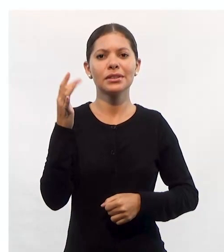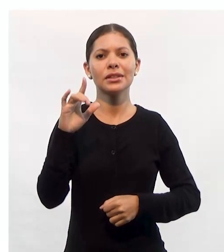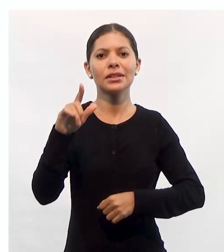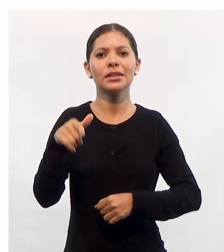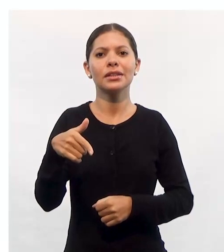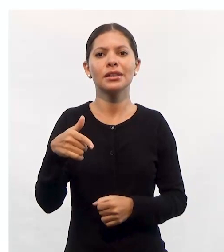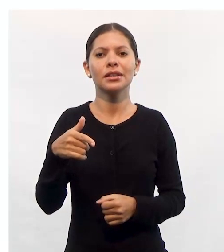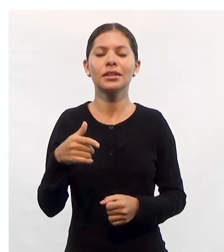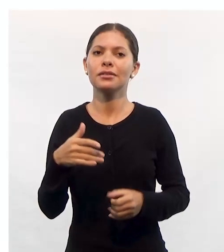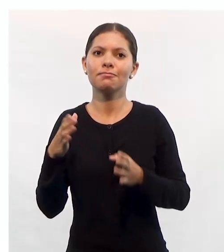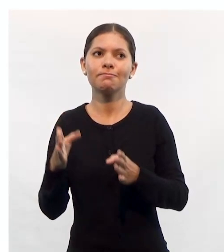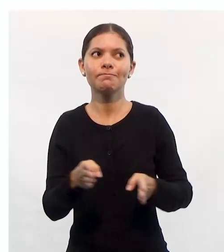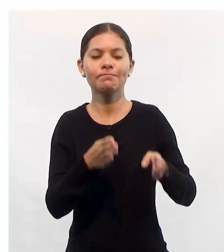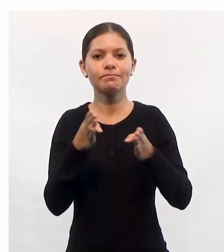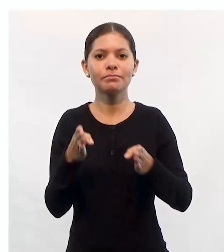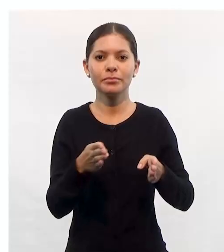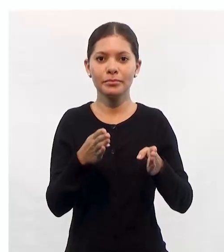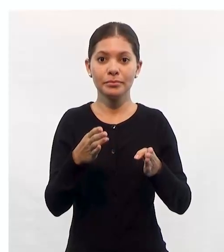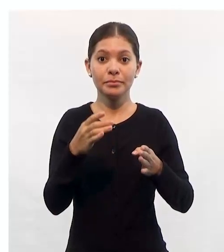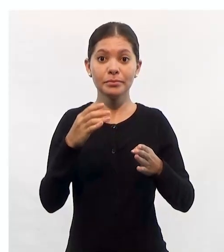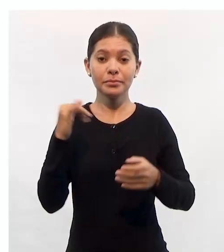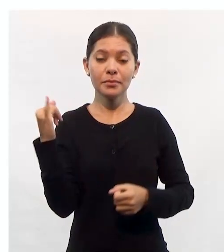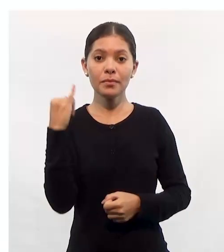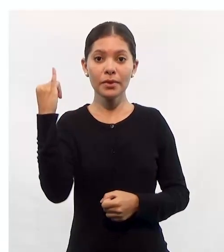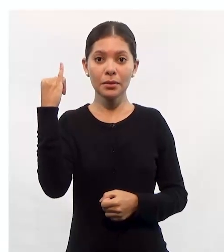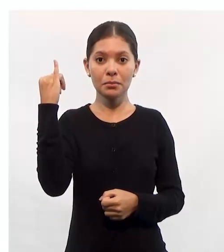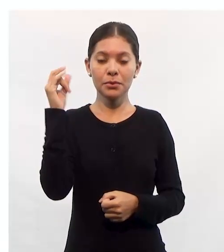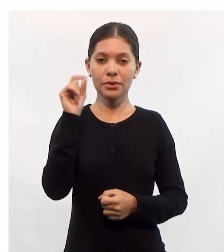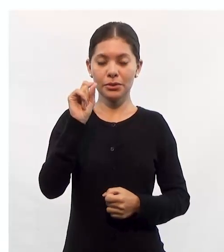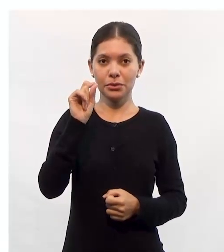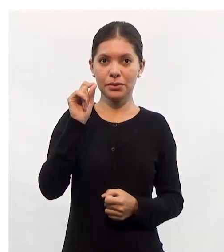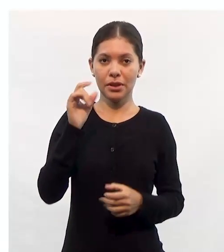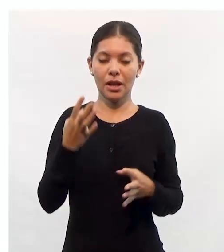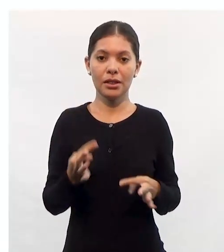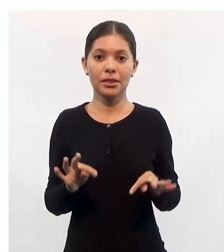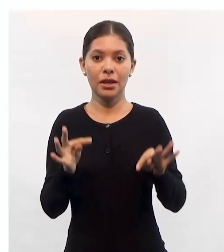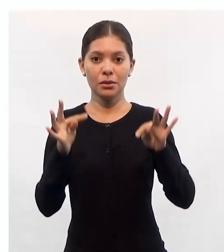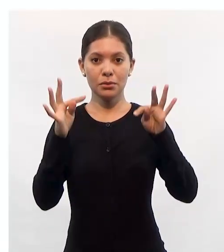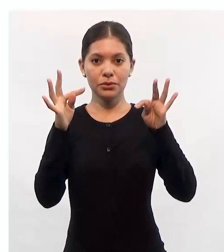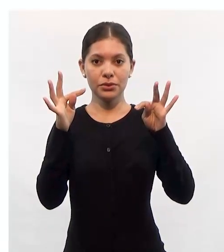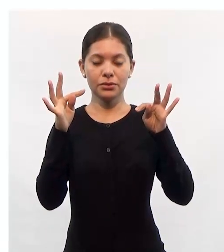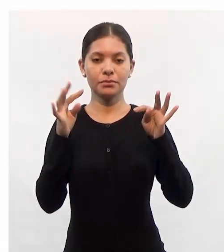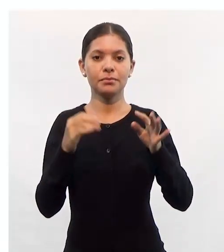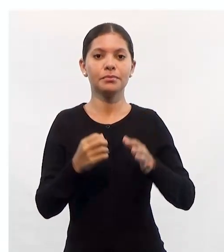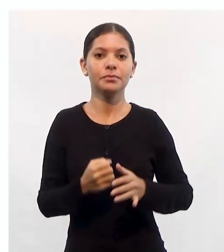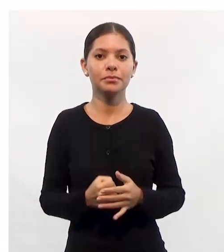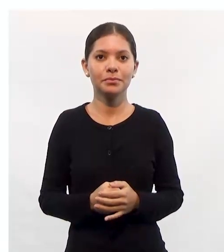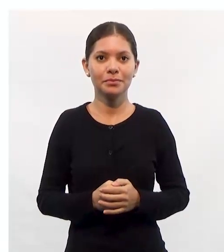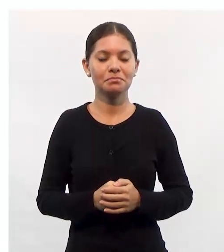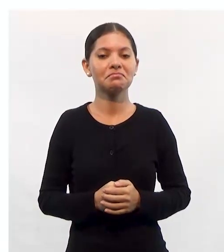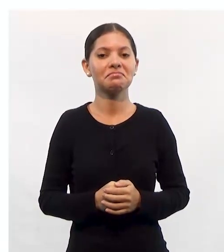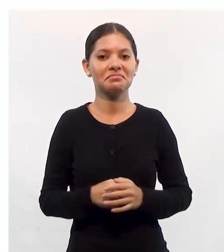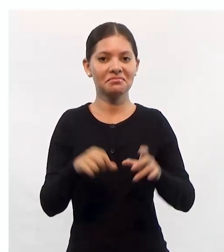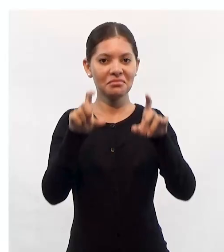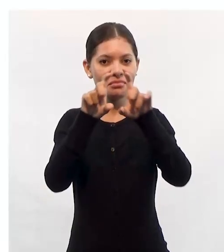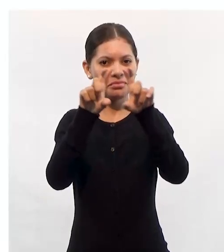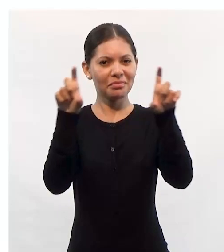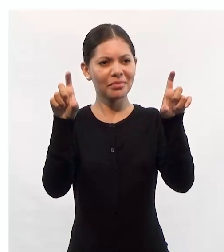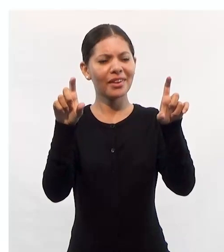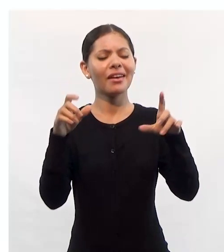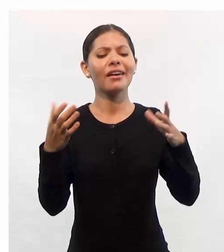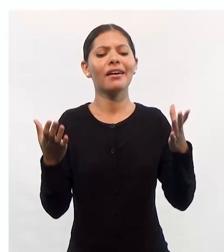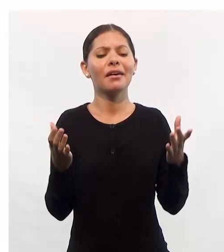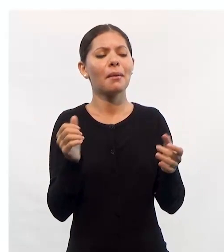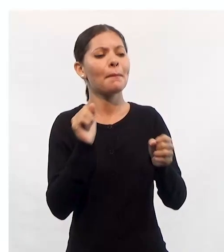E para que a produção ocorra, uma das coisas importantes é a tecnologia. Espera